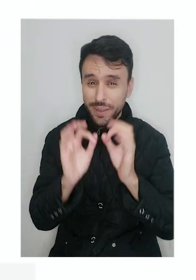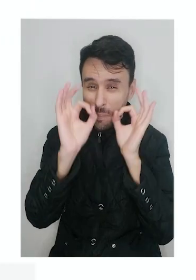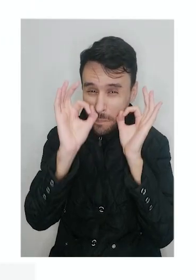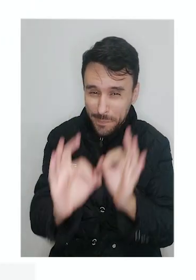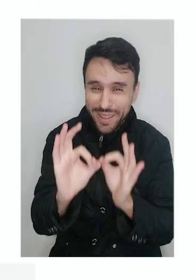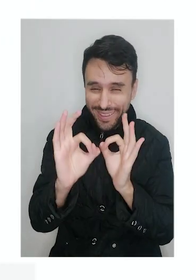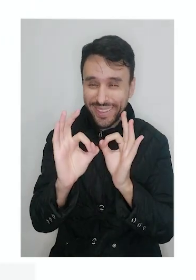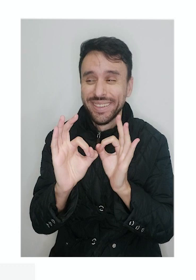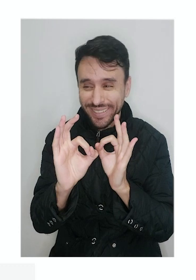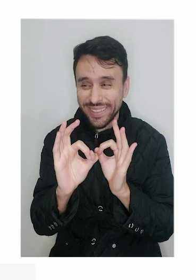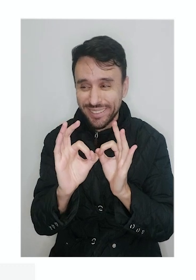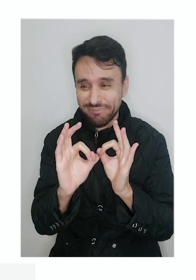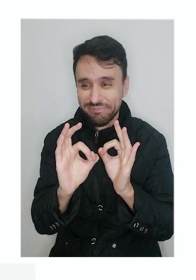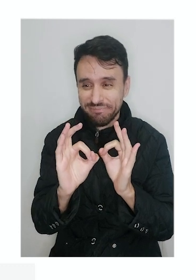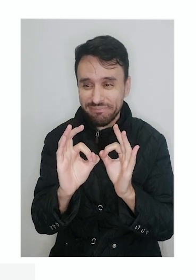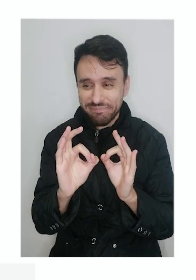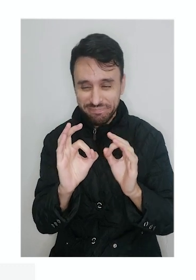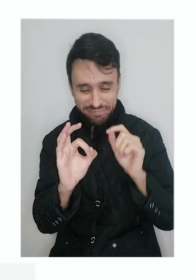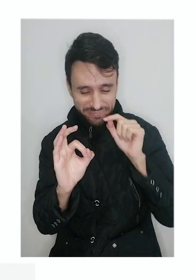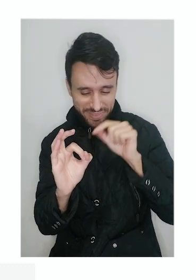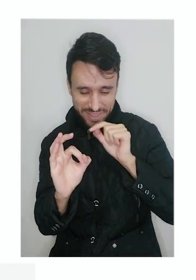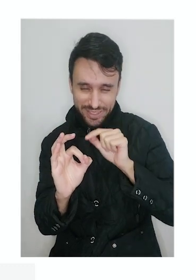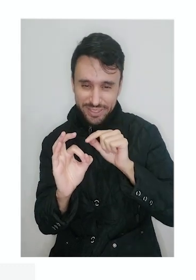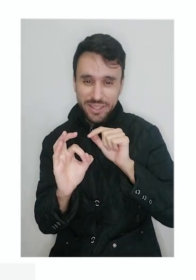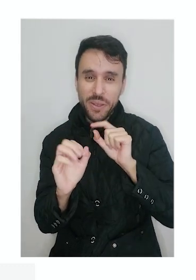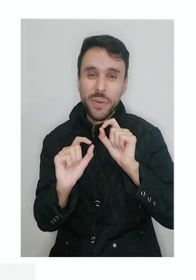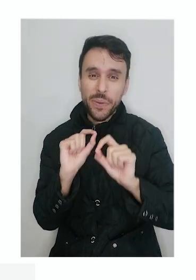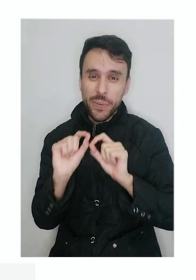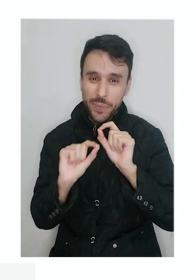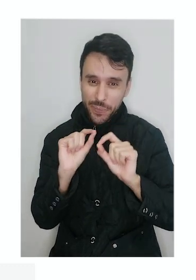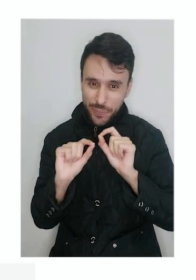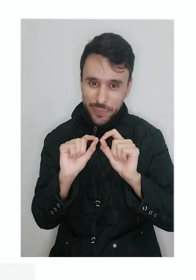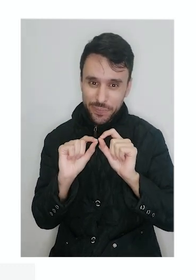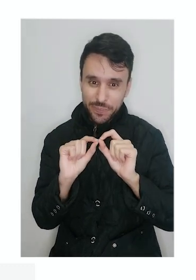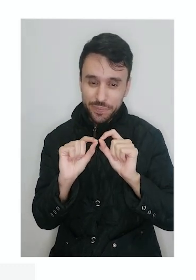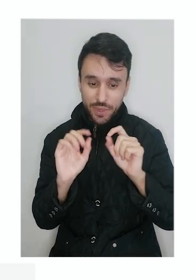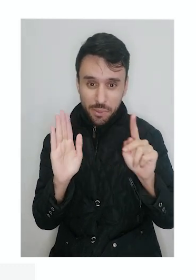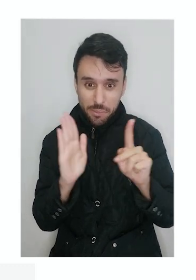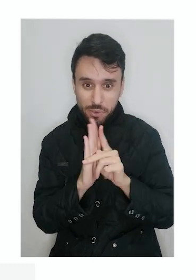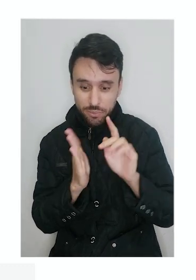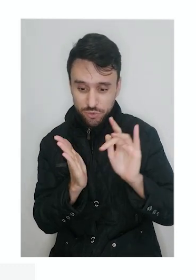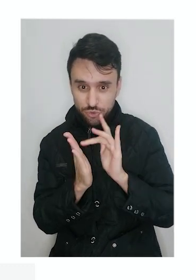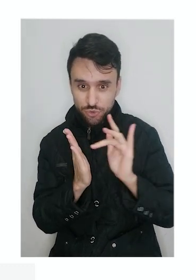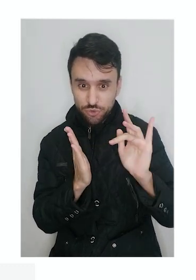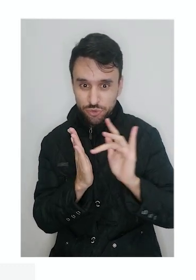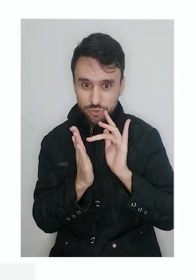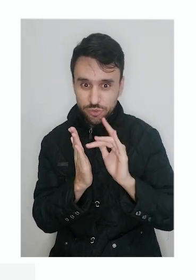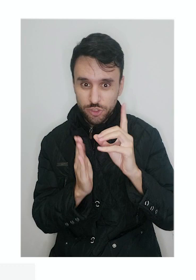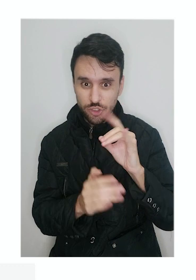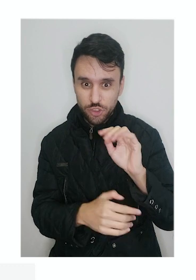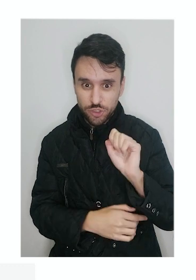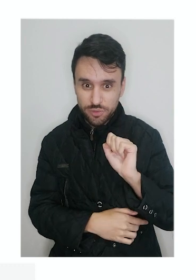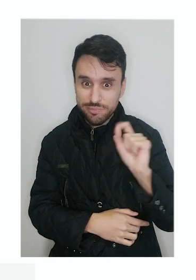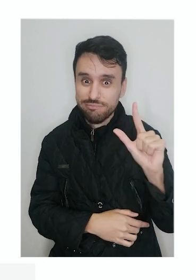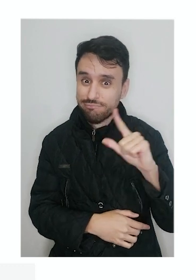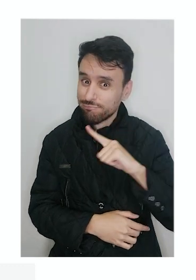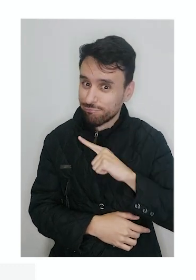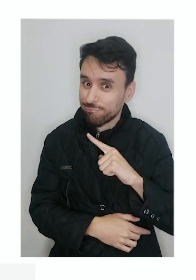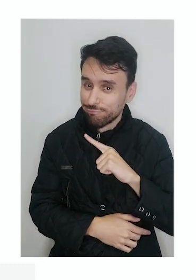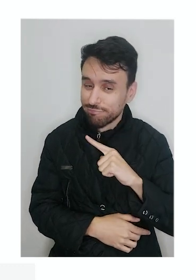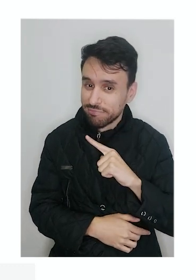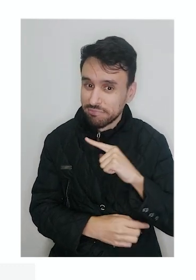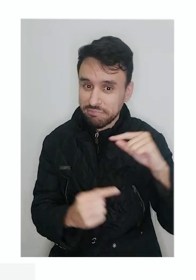Acertei! O termômetro, qual é esse termômetro mesmo? O termômetro digital. Este termômetro aqui,